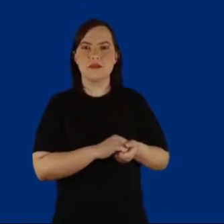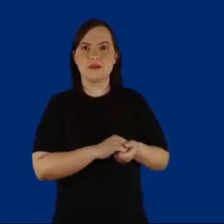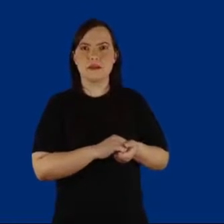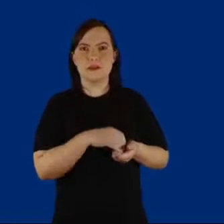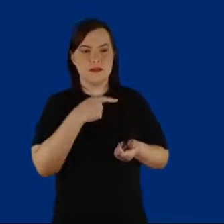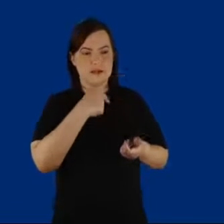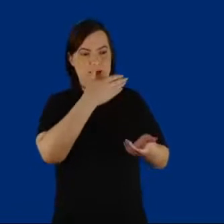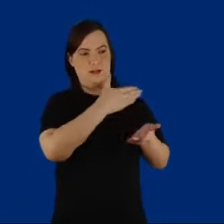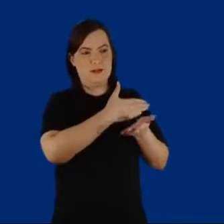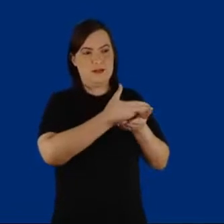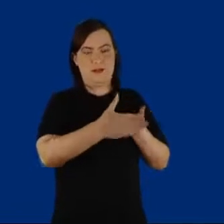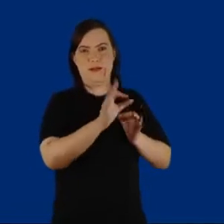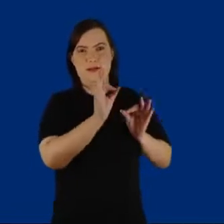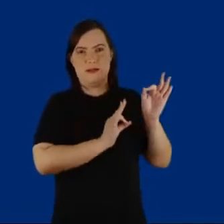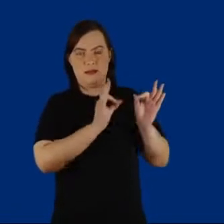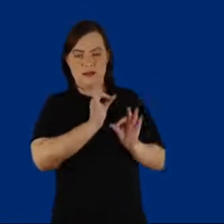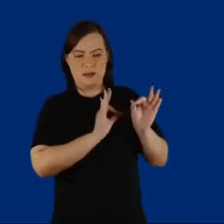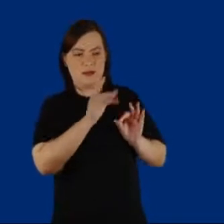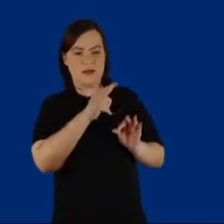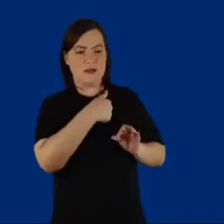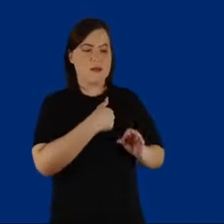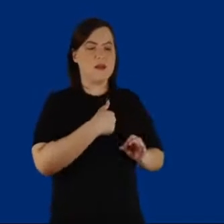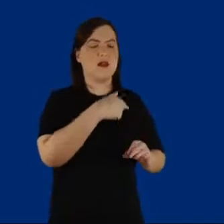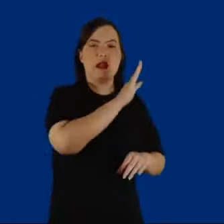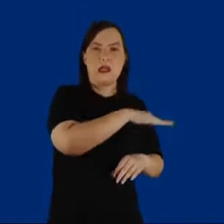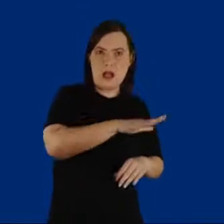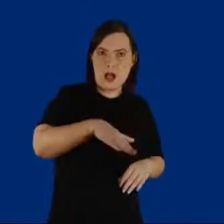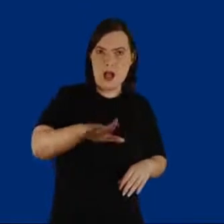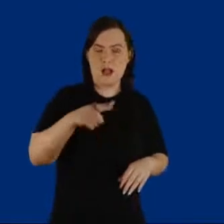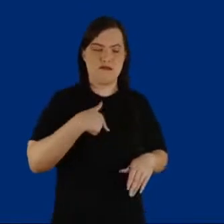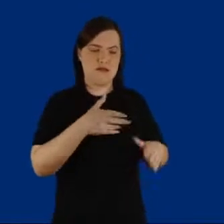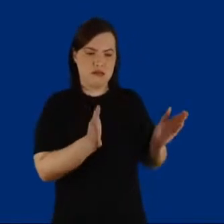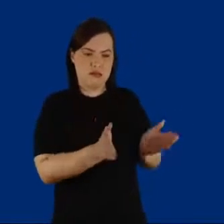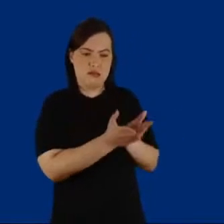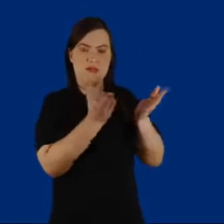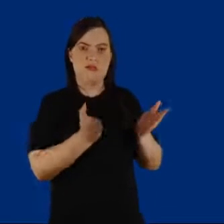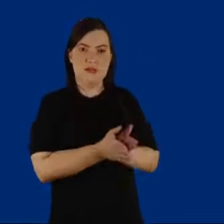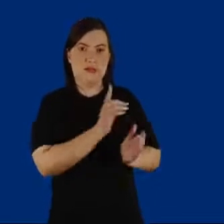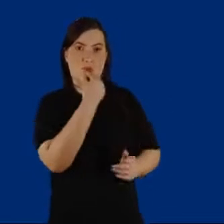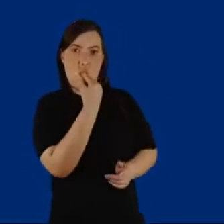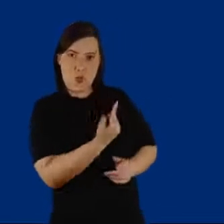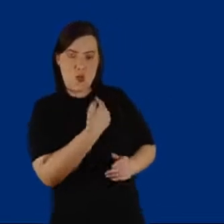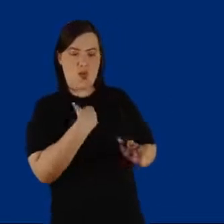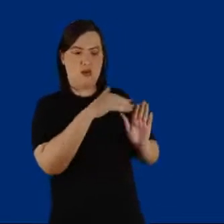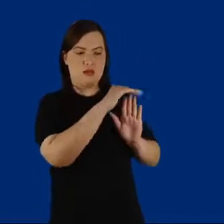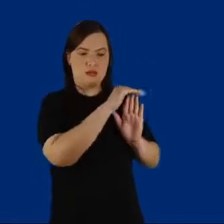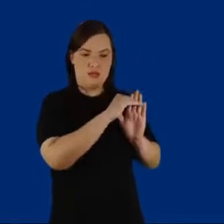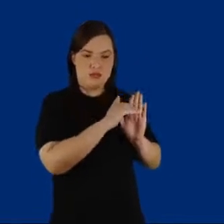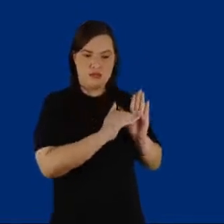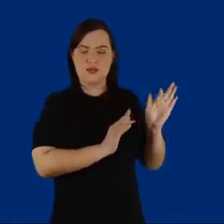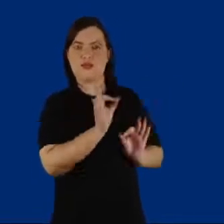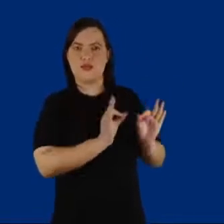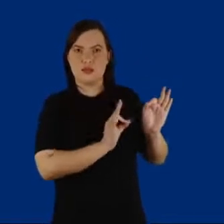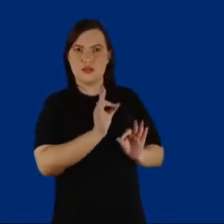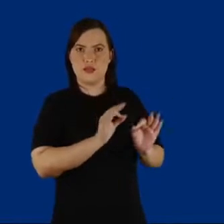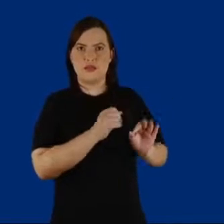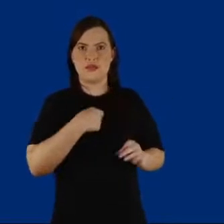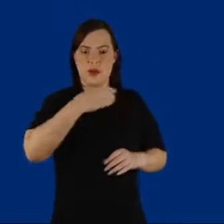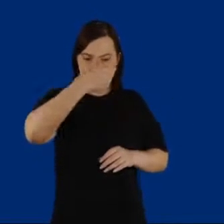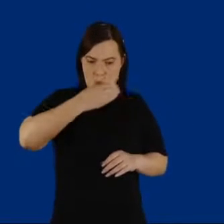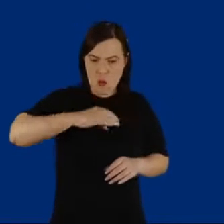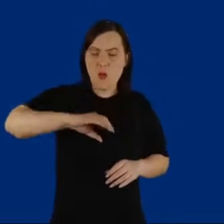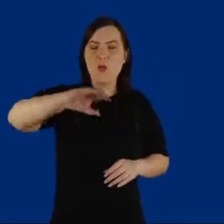começou um projeto com crianças vulneráveis. É um dos projetos, é o projeto